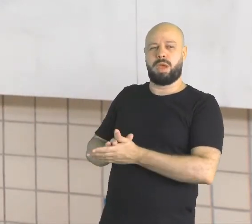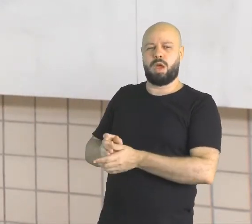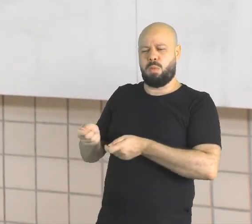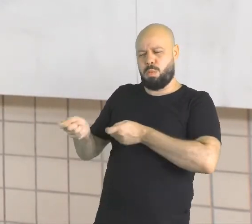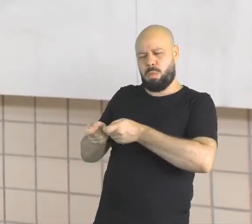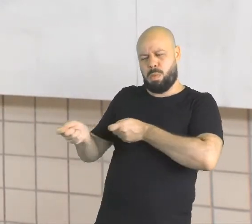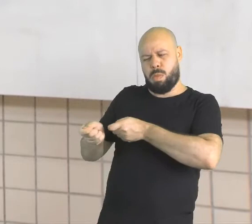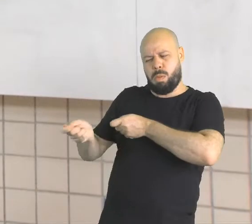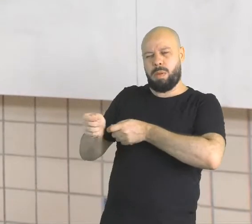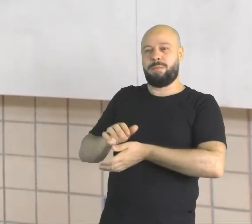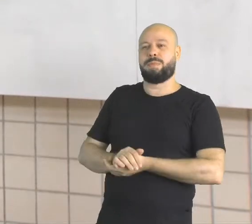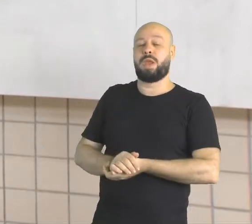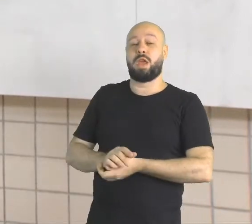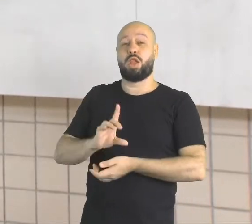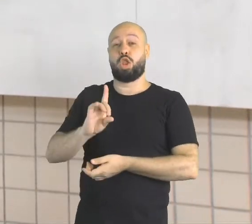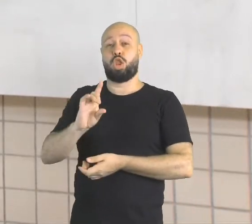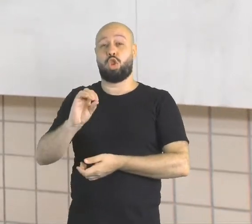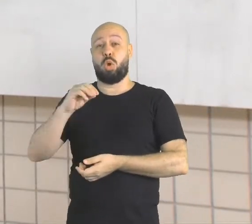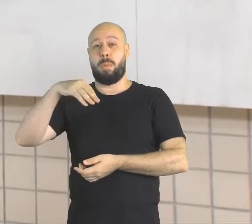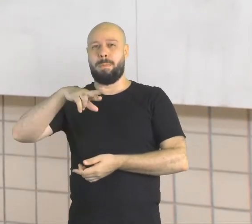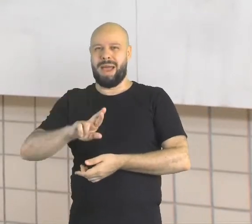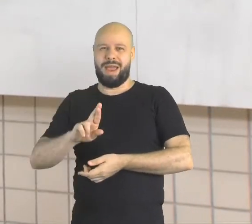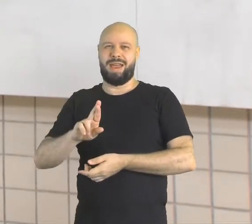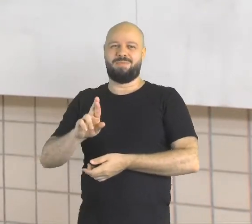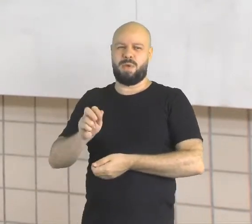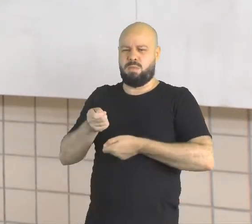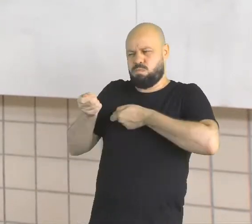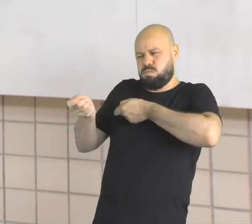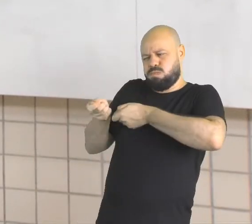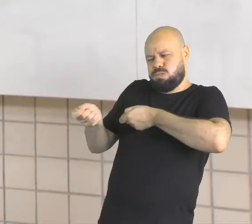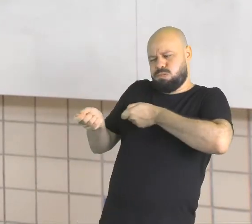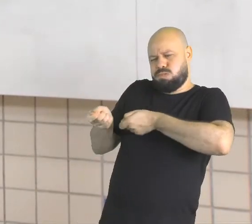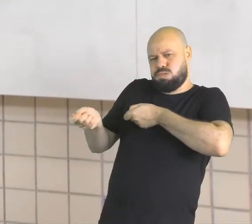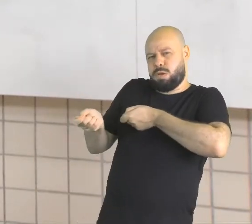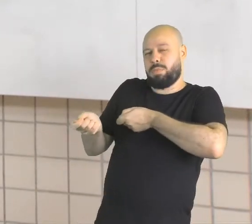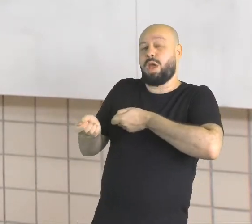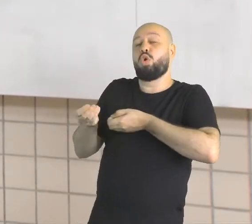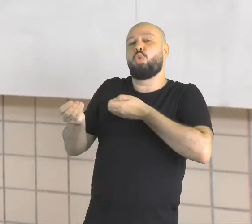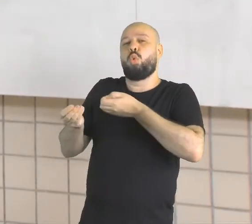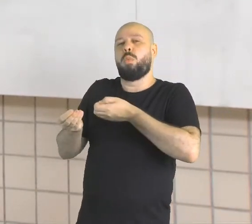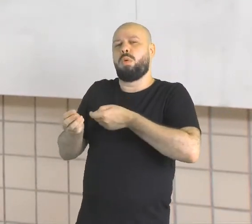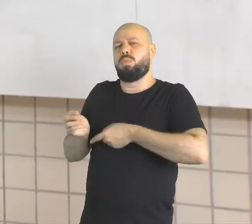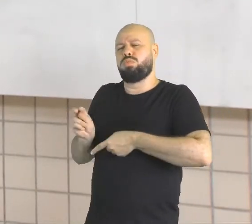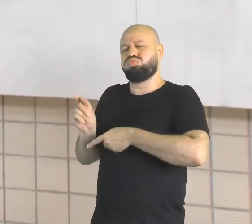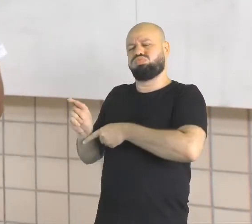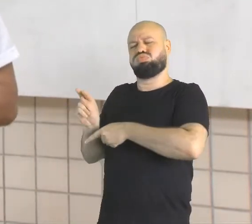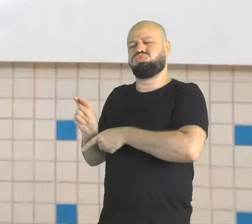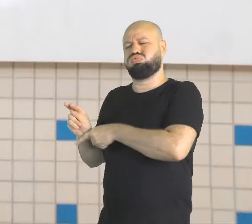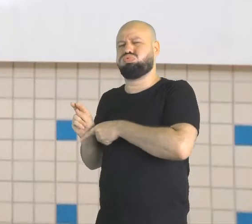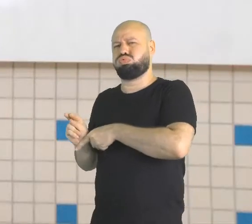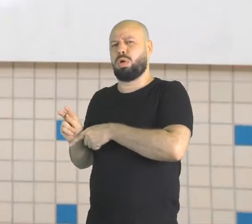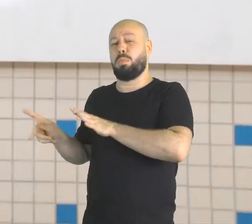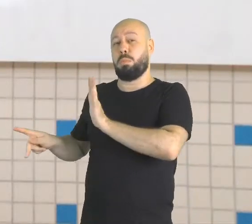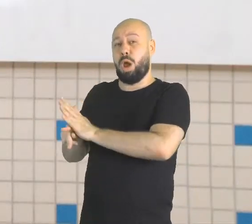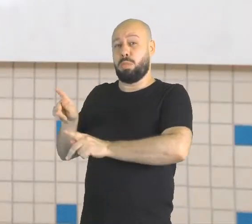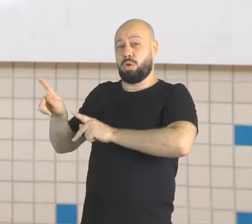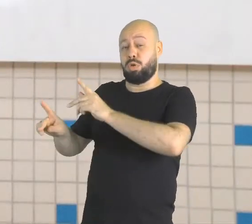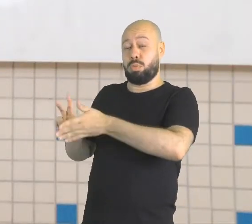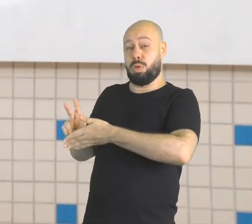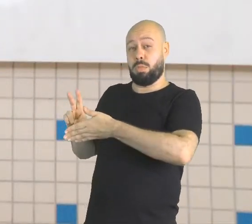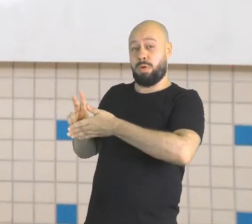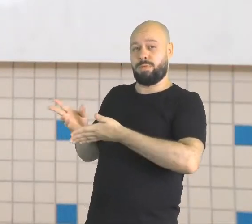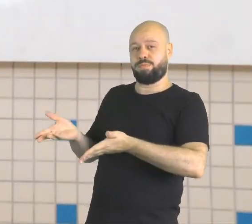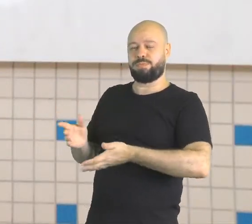domar, olha os termos que eram utilizados para se tratar com os nativos. Porque o branco, o